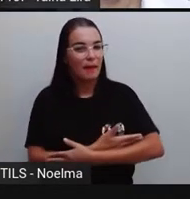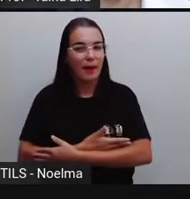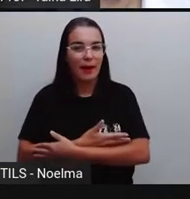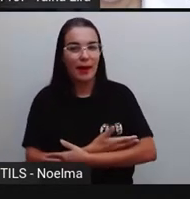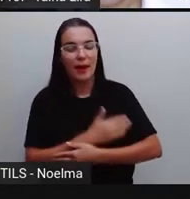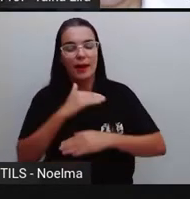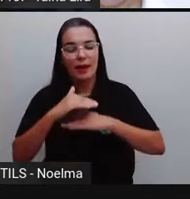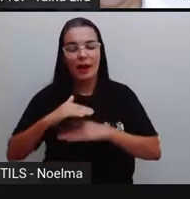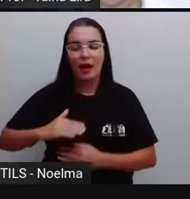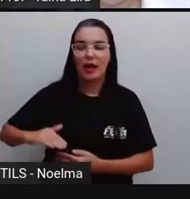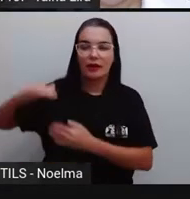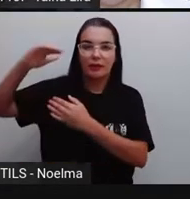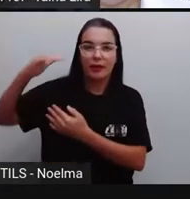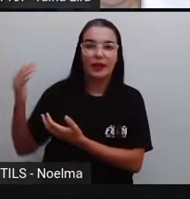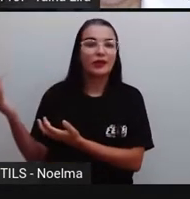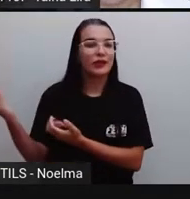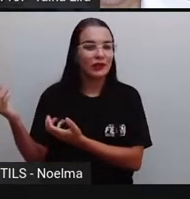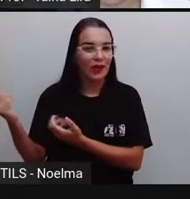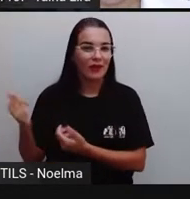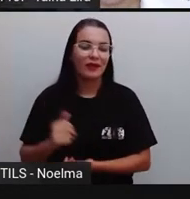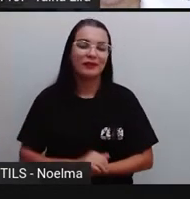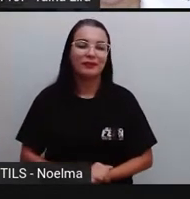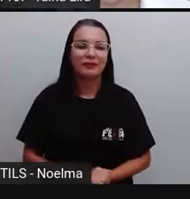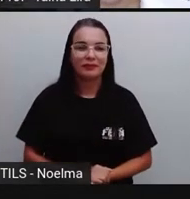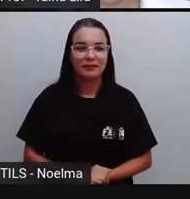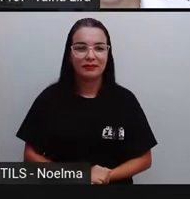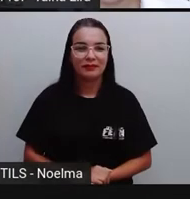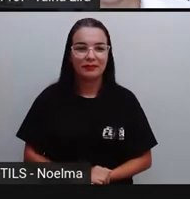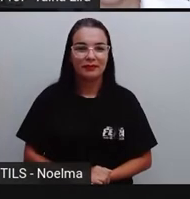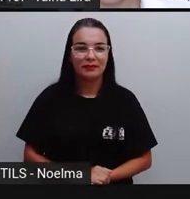né? Então, vamos lá.